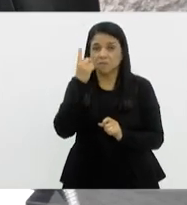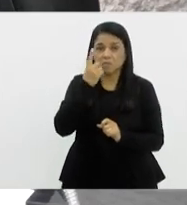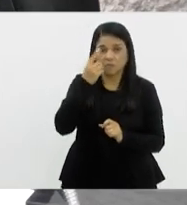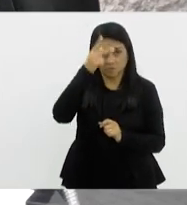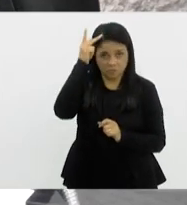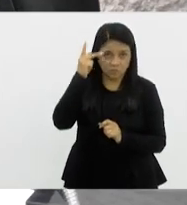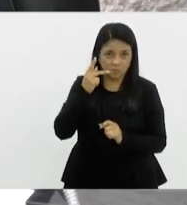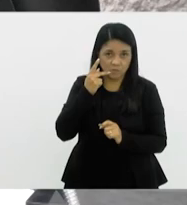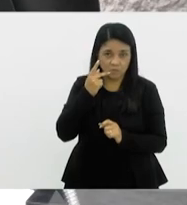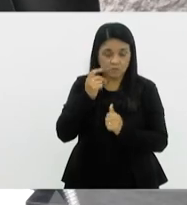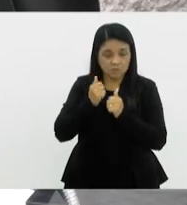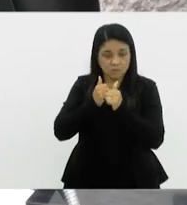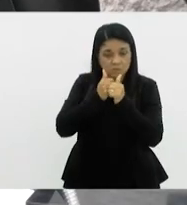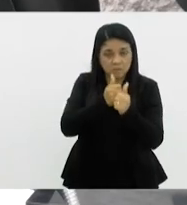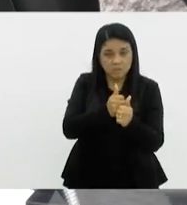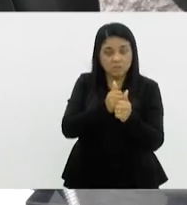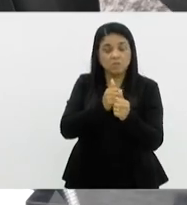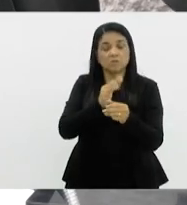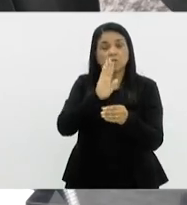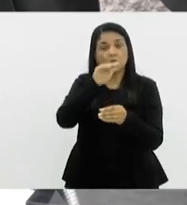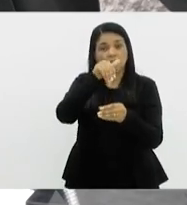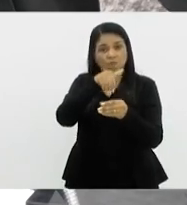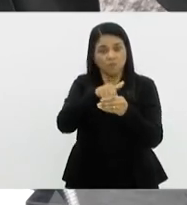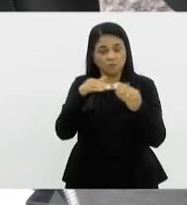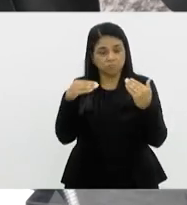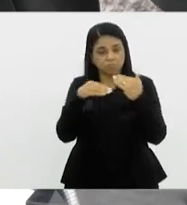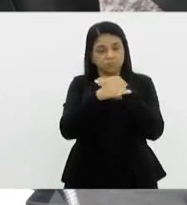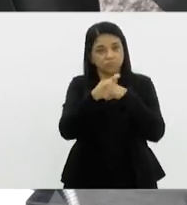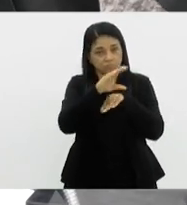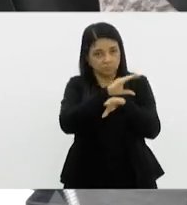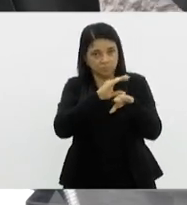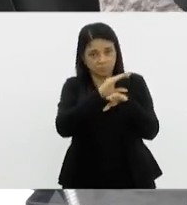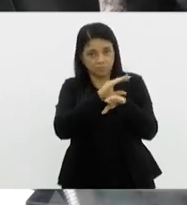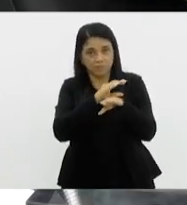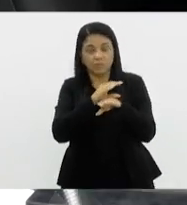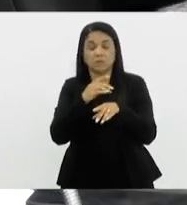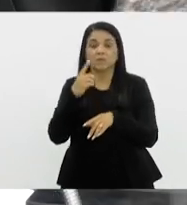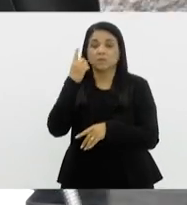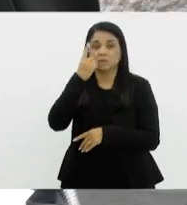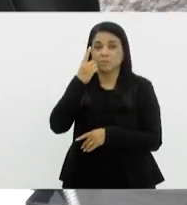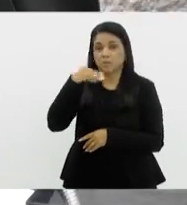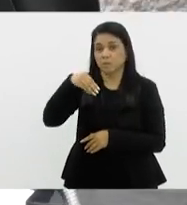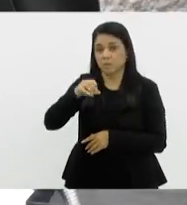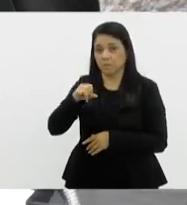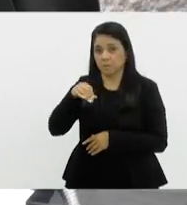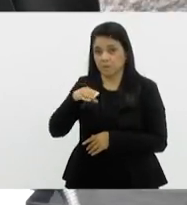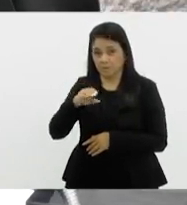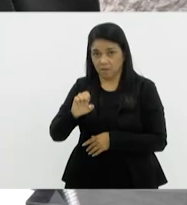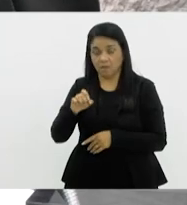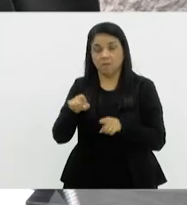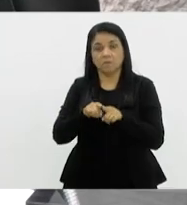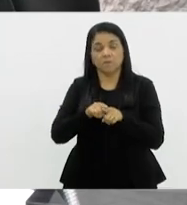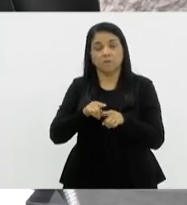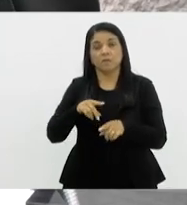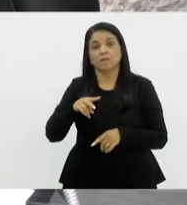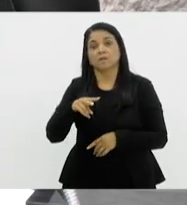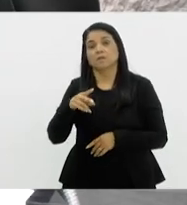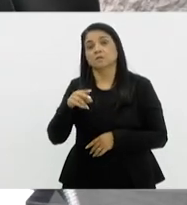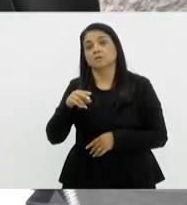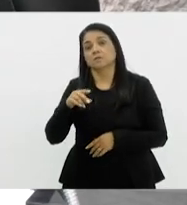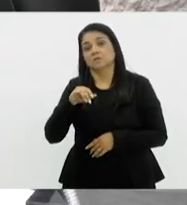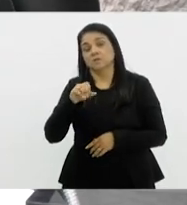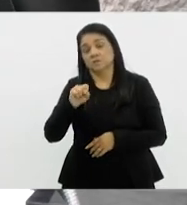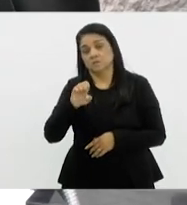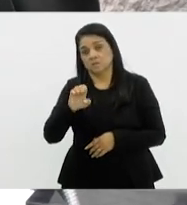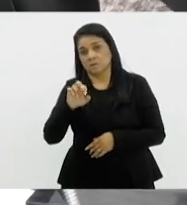puder seguir o voto divergente pela constitucionalidade, tanto do deputado Mink quanto do deputado Serafini, o projeto vai seguir, vai a plenário, Vossa Excelência pode